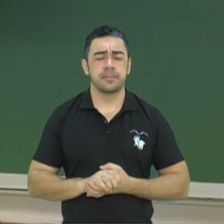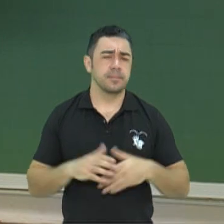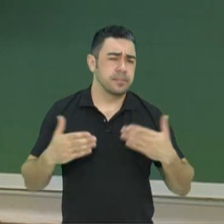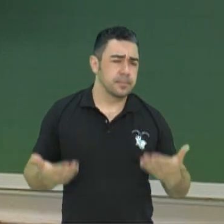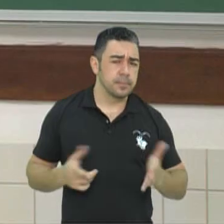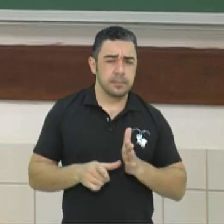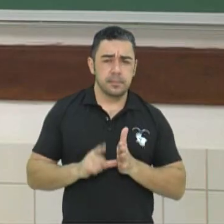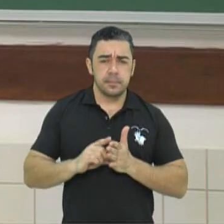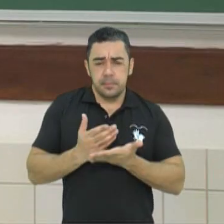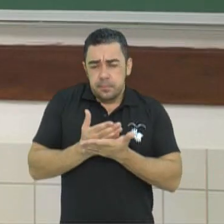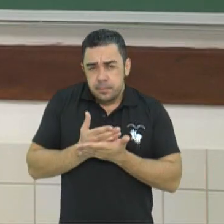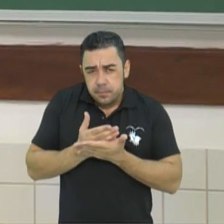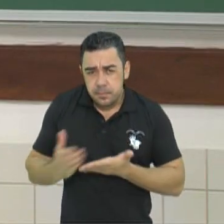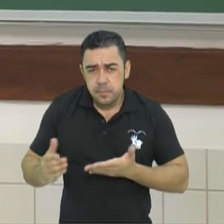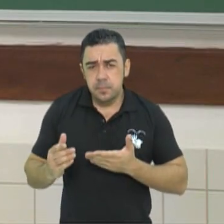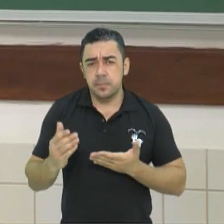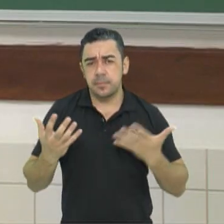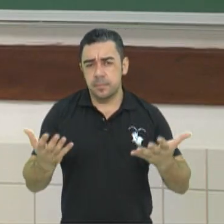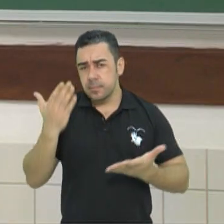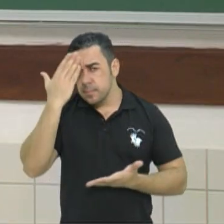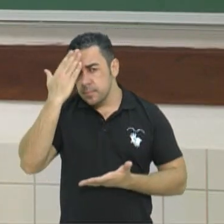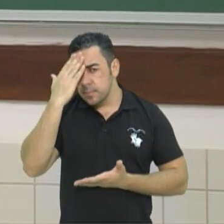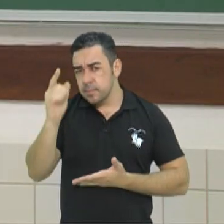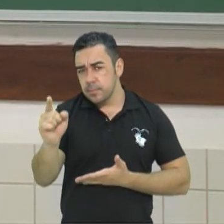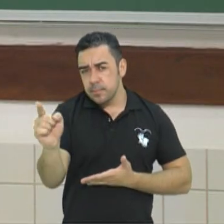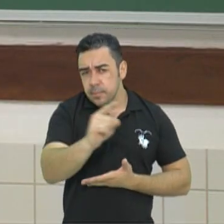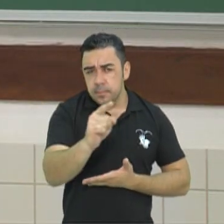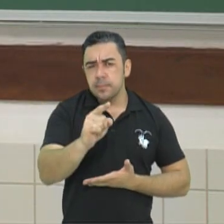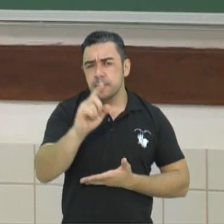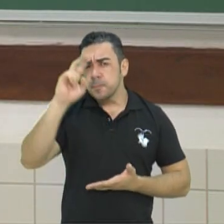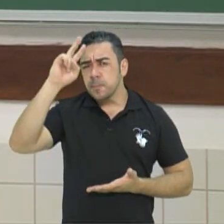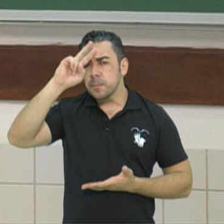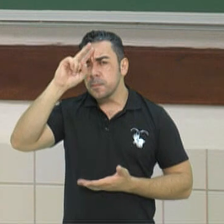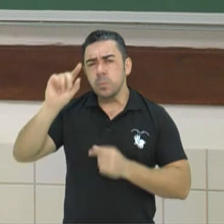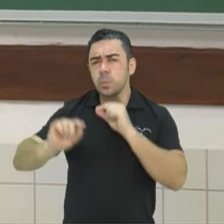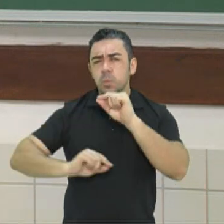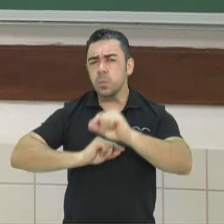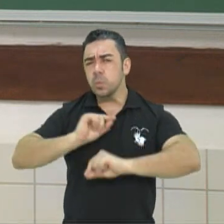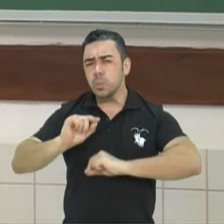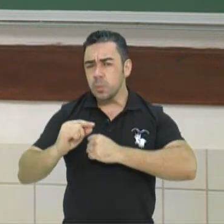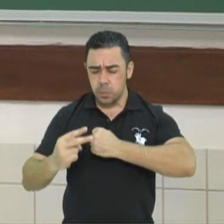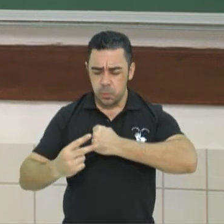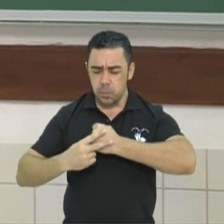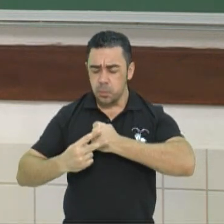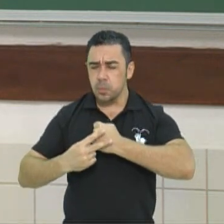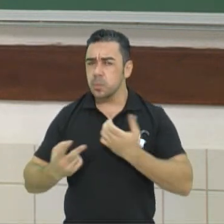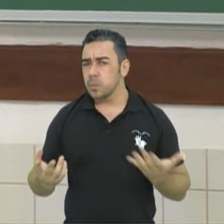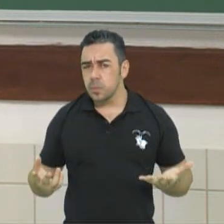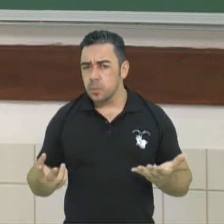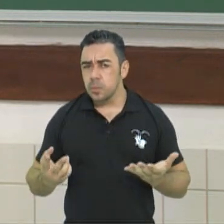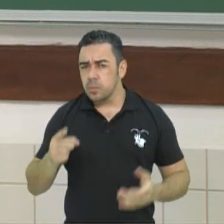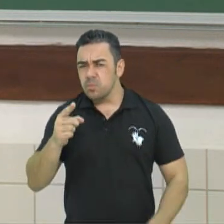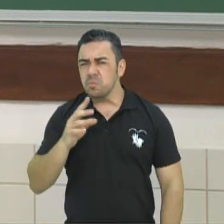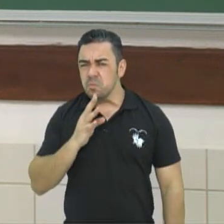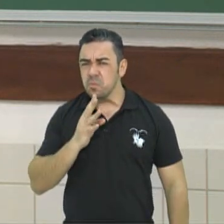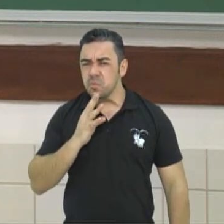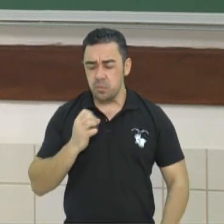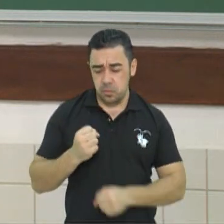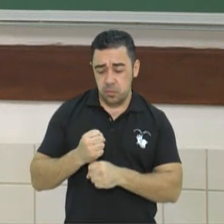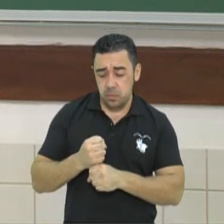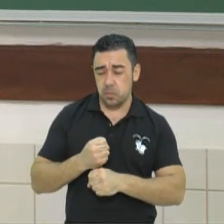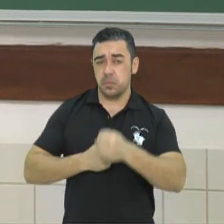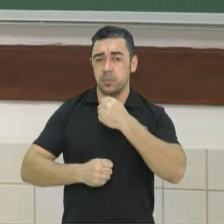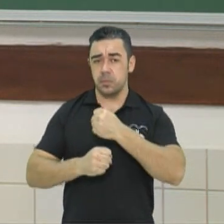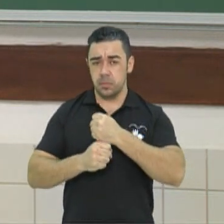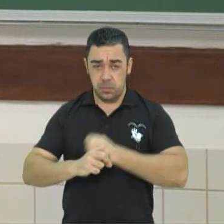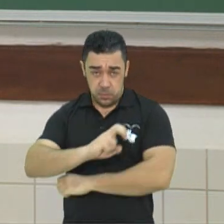Então, antes de começarmos, eu queria saber de você o que você lembra sobre verbos, tá? O que você lembra do ano